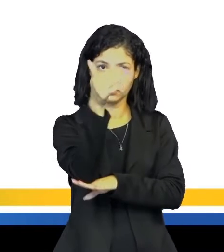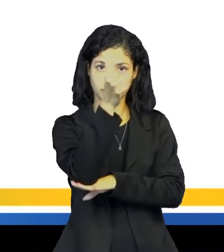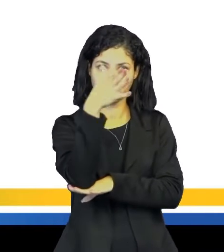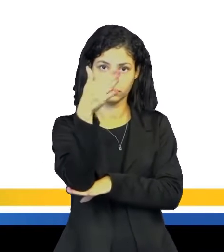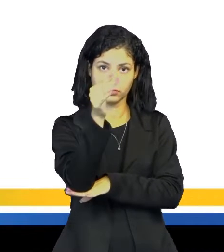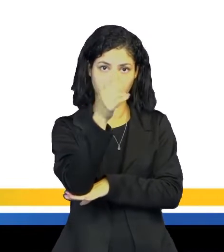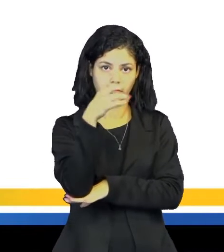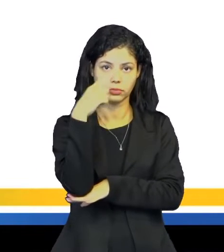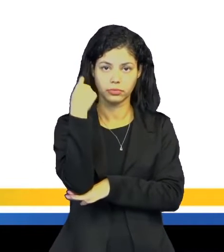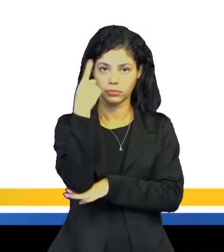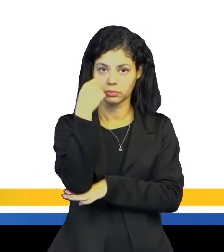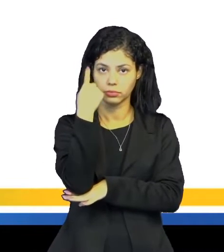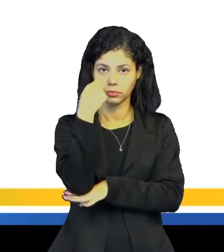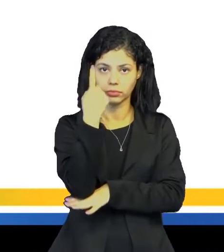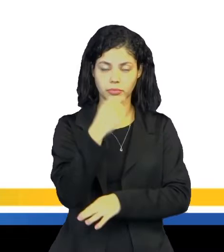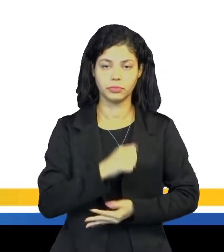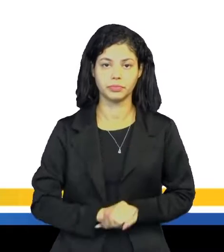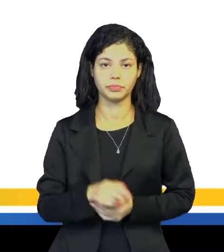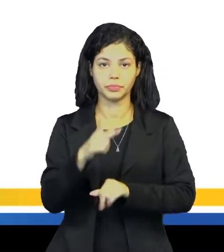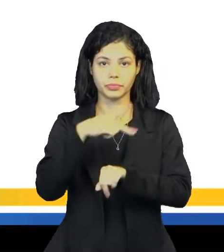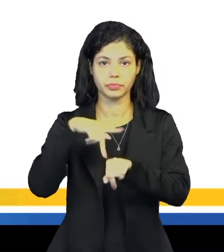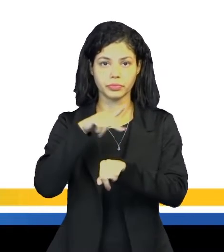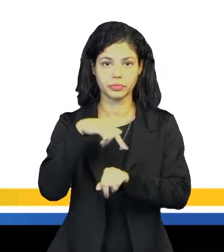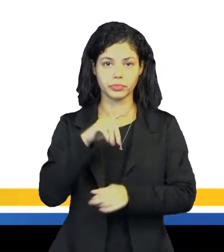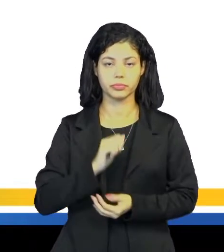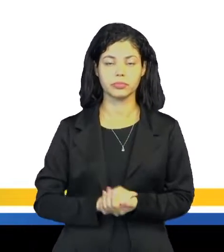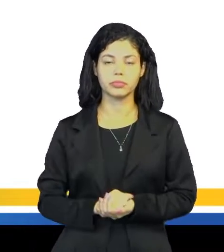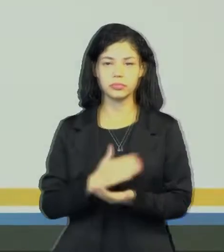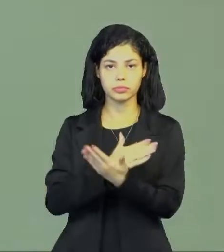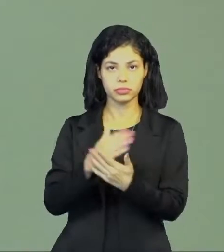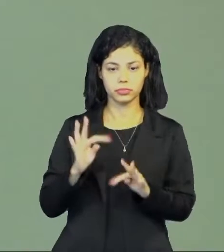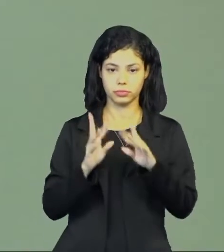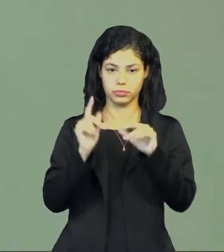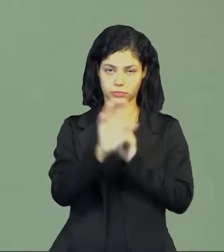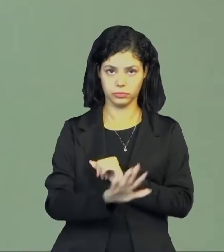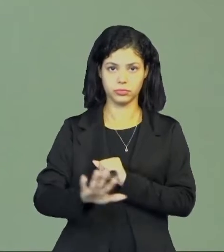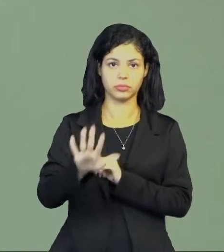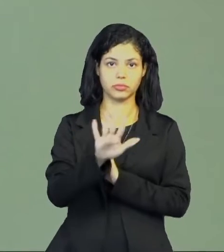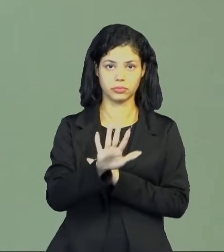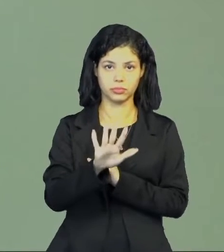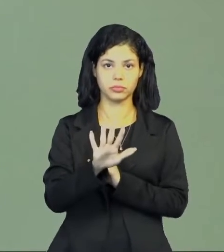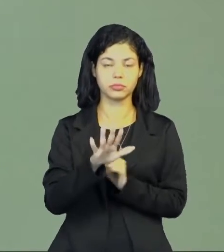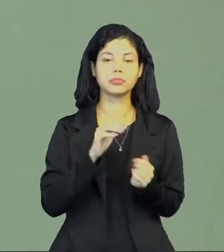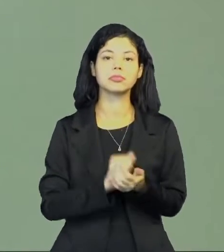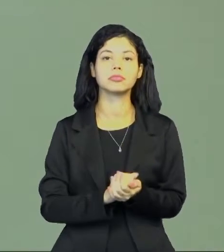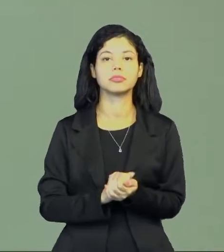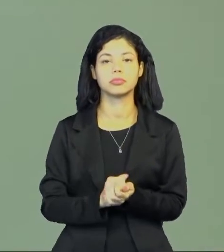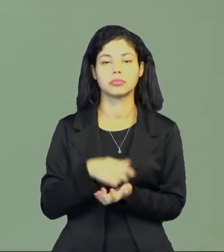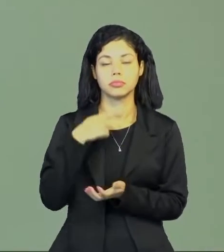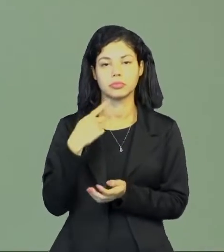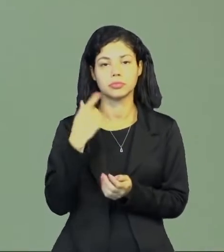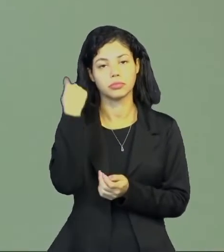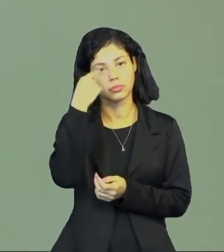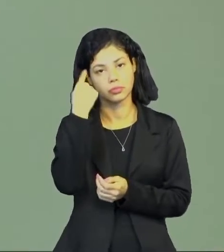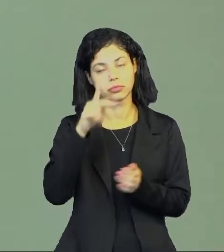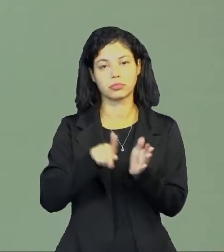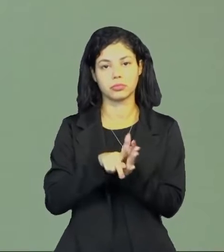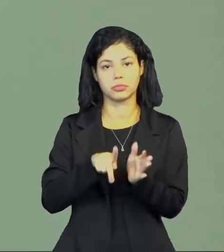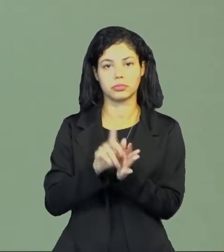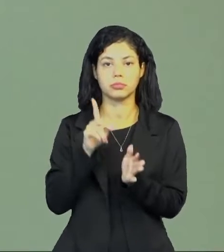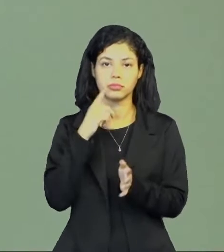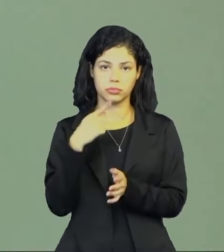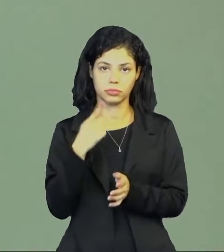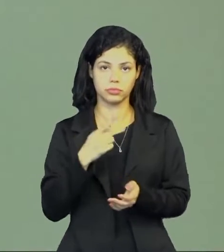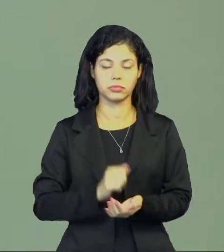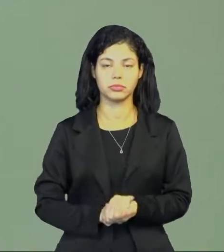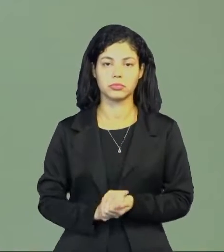né? O país que iniciou, né, toda essa questão do idioma oficial espanhol, né? Se nós formos